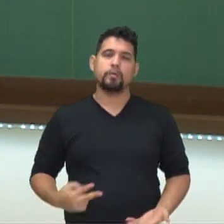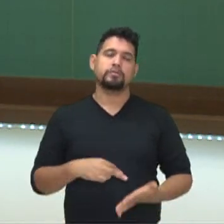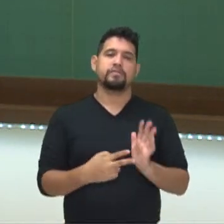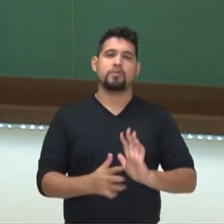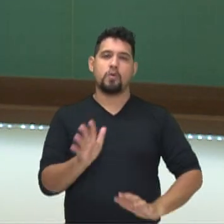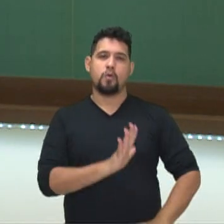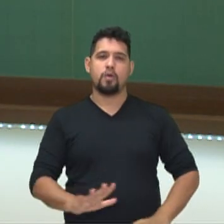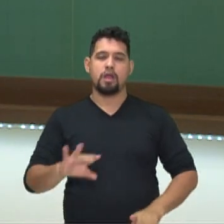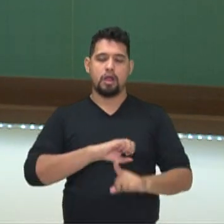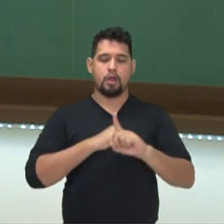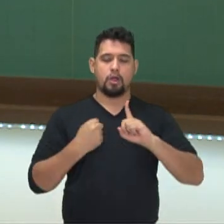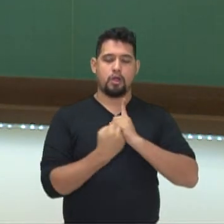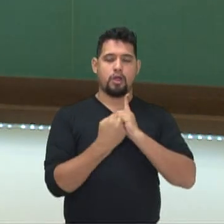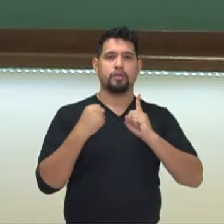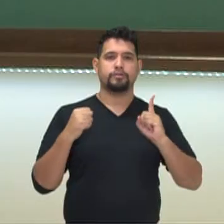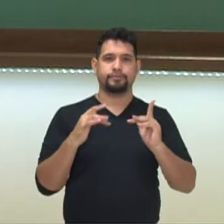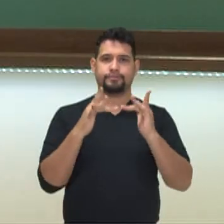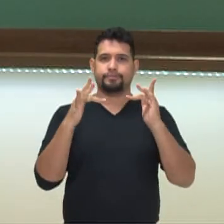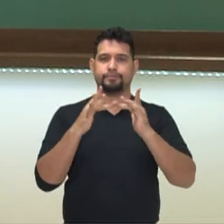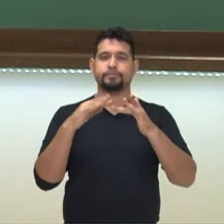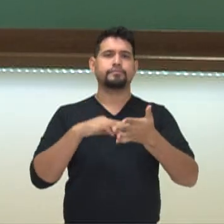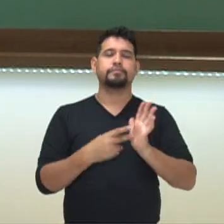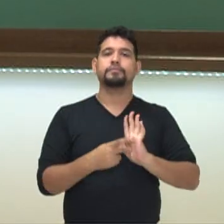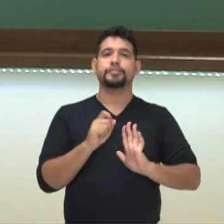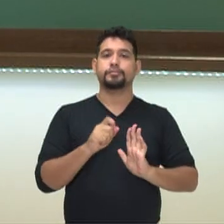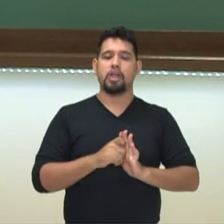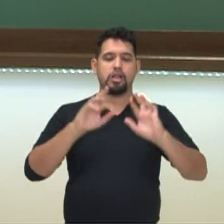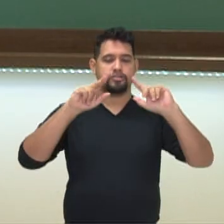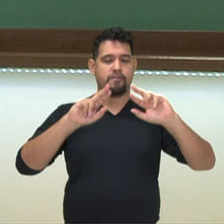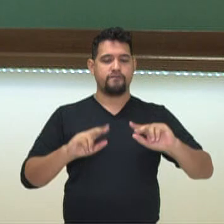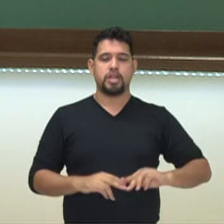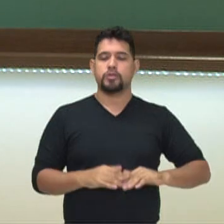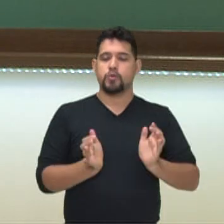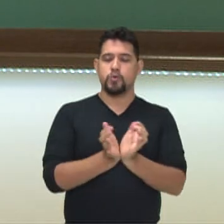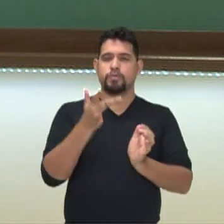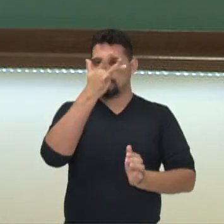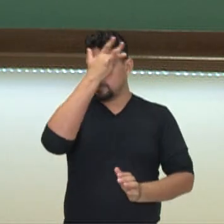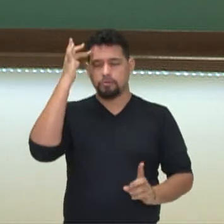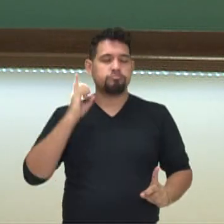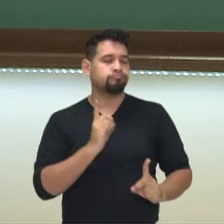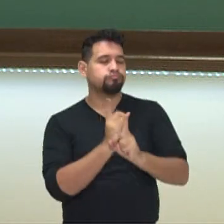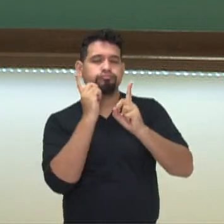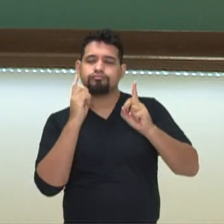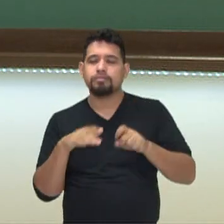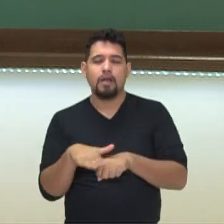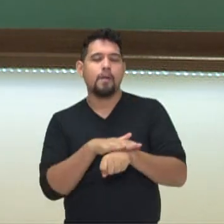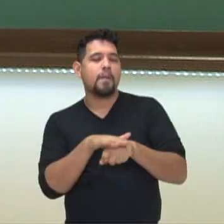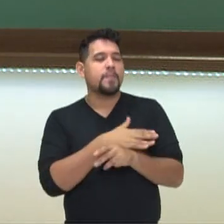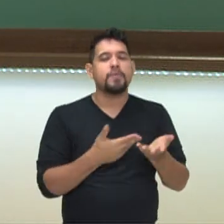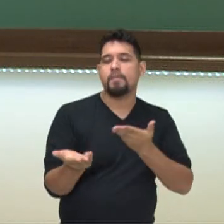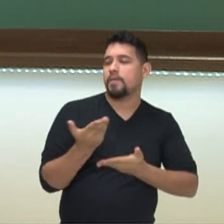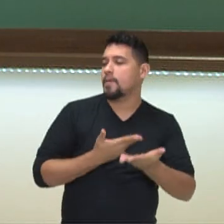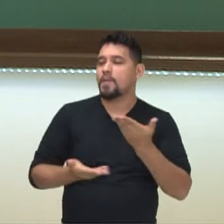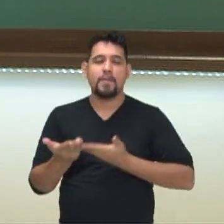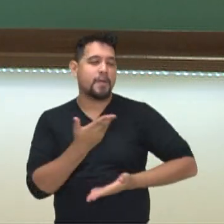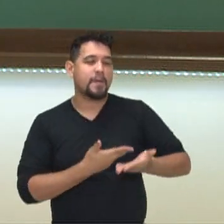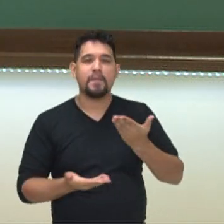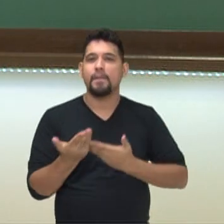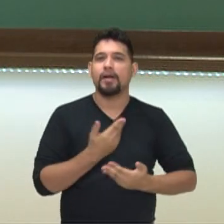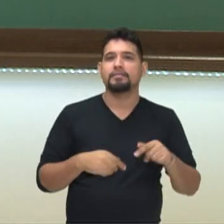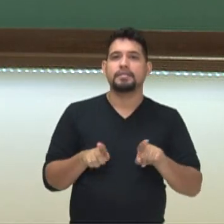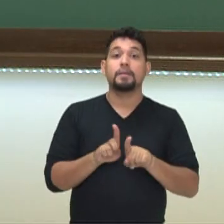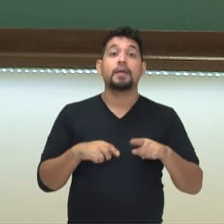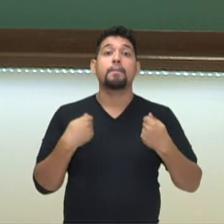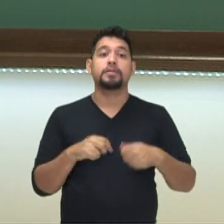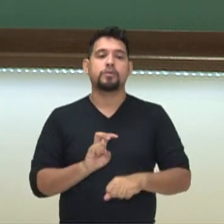do convívio social. É o espaço onde os diferentes grupos e pessoas se encontram para conviver. E quem